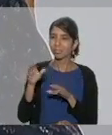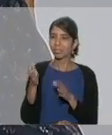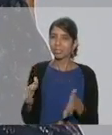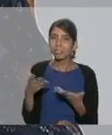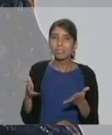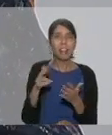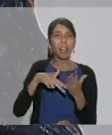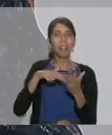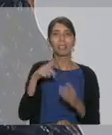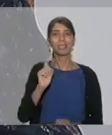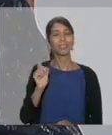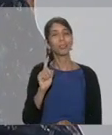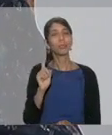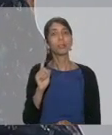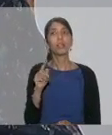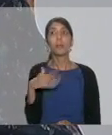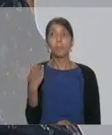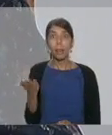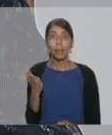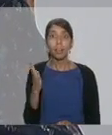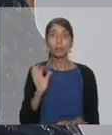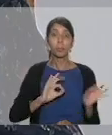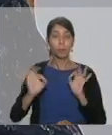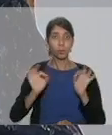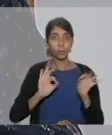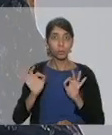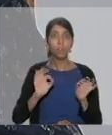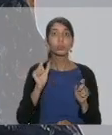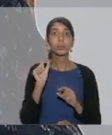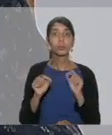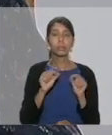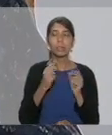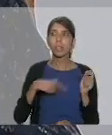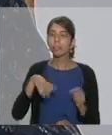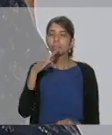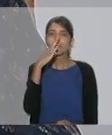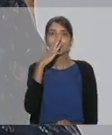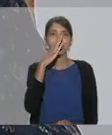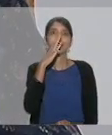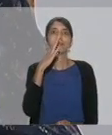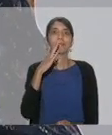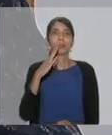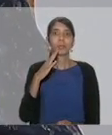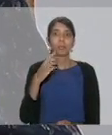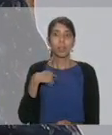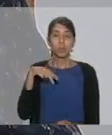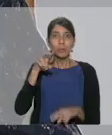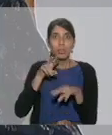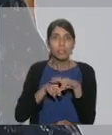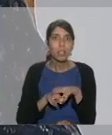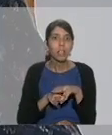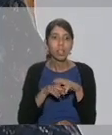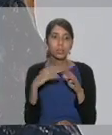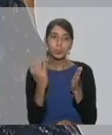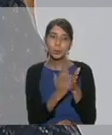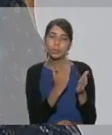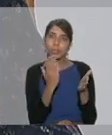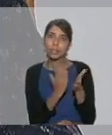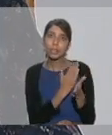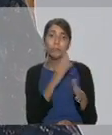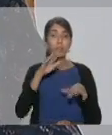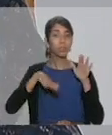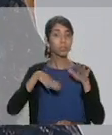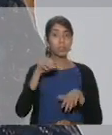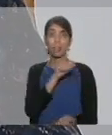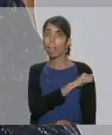à literatura. E eu percebo nesse projeto o seguinte, eles ficam encantados. Quando eu sento simplesmente com o